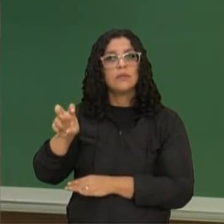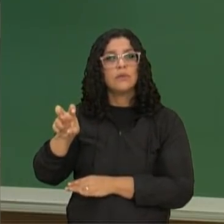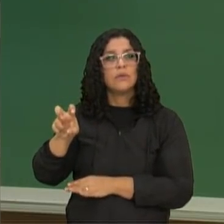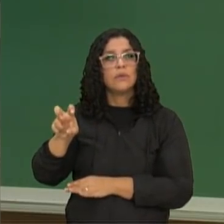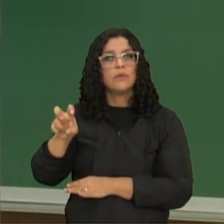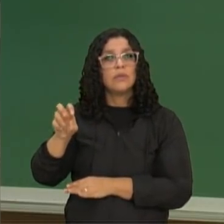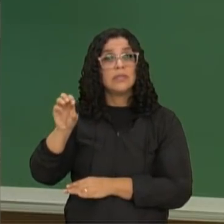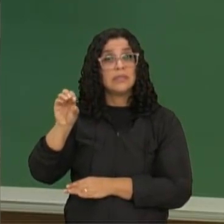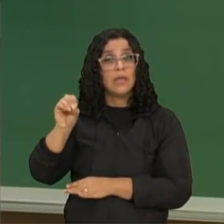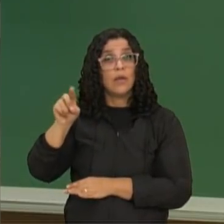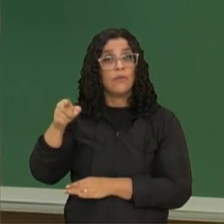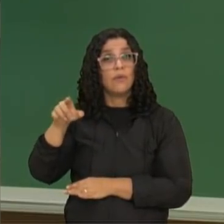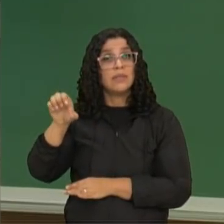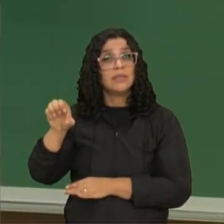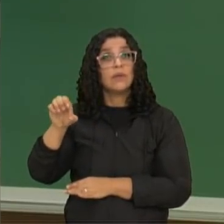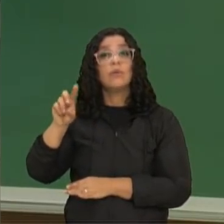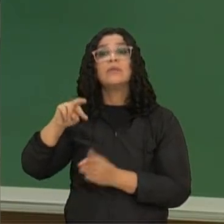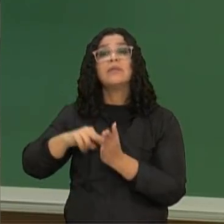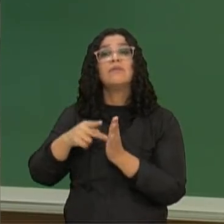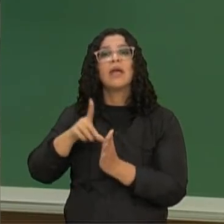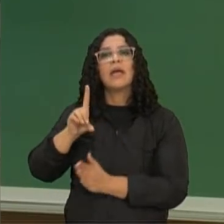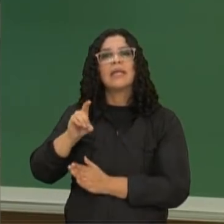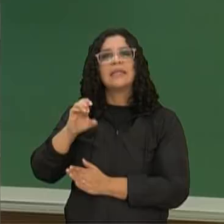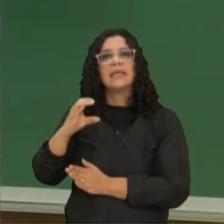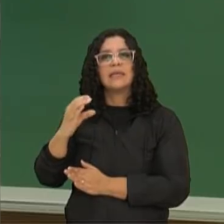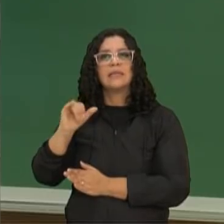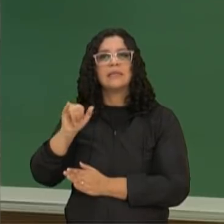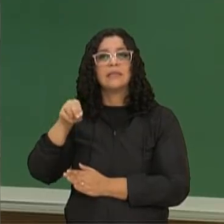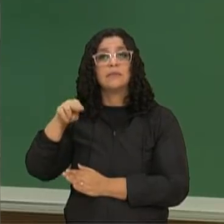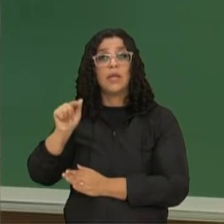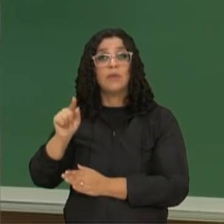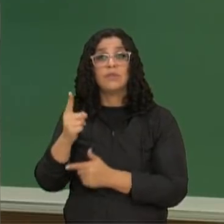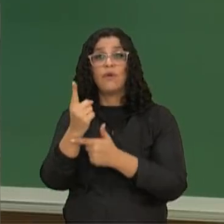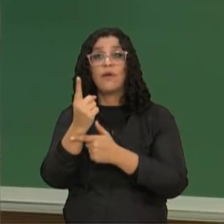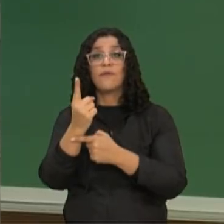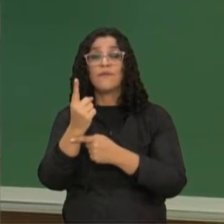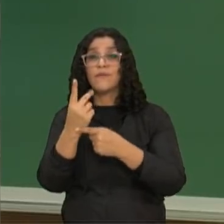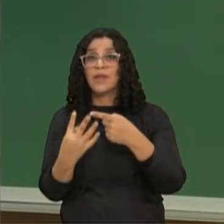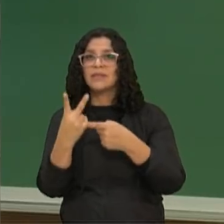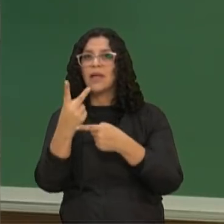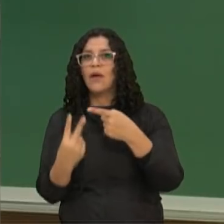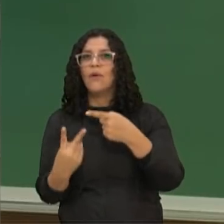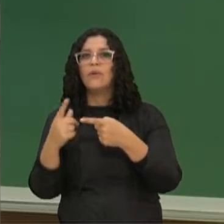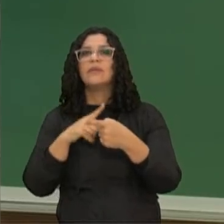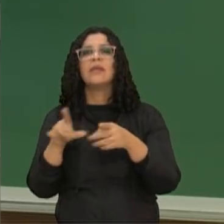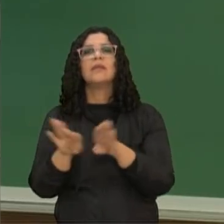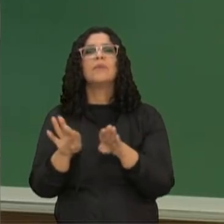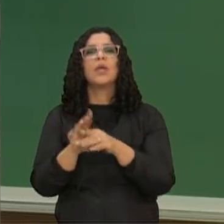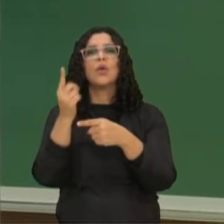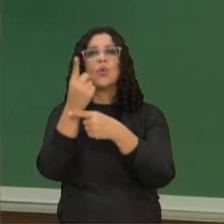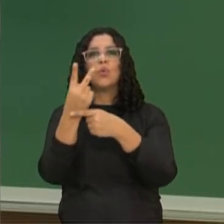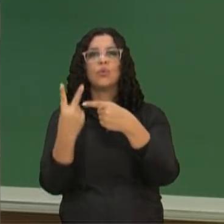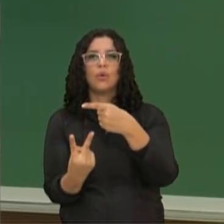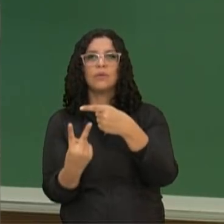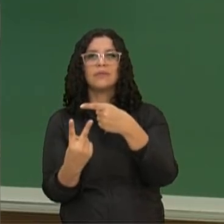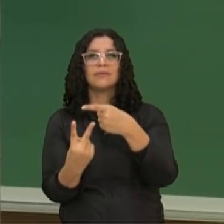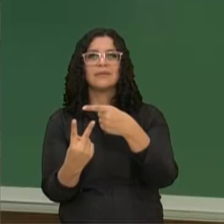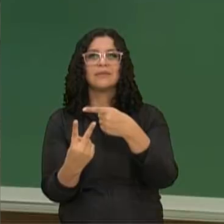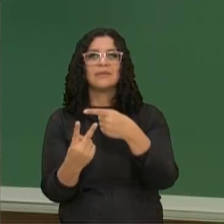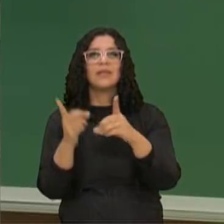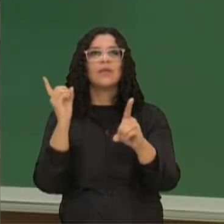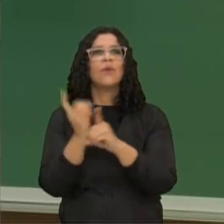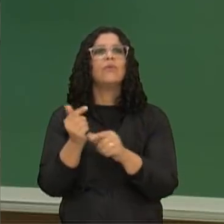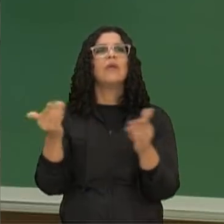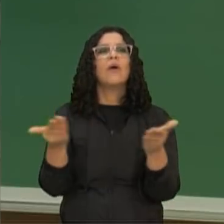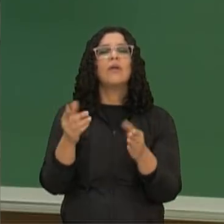decimal, 0,5. Se eu representar de maneira fracional, eu vou ter aqui o correspondente a 1 sobre 2. Opa, e